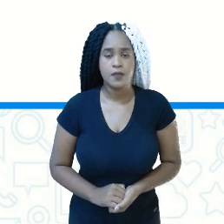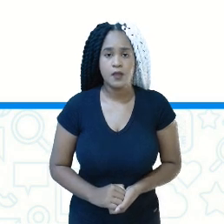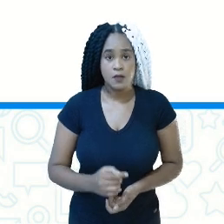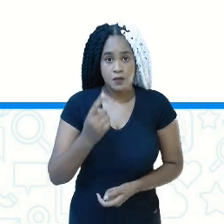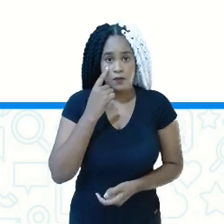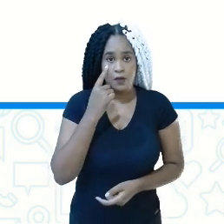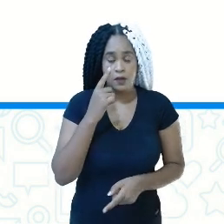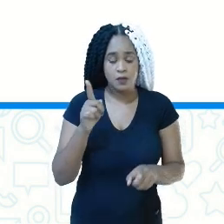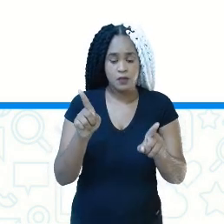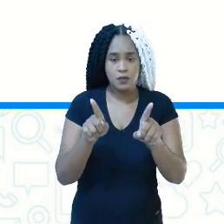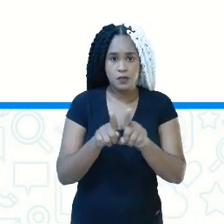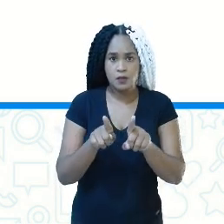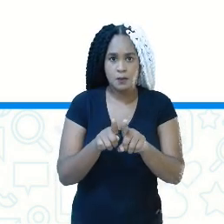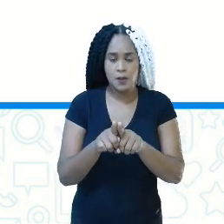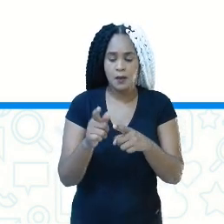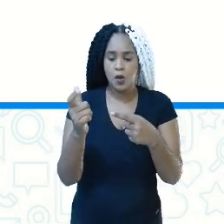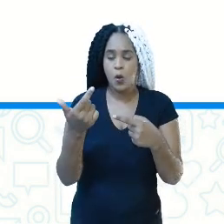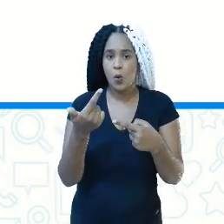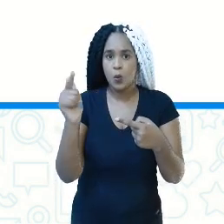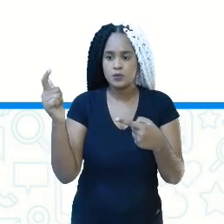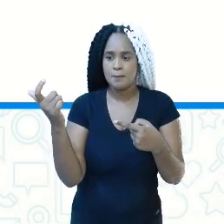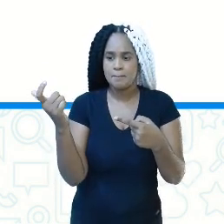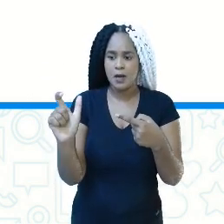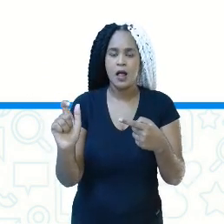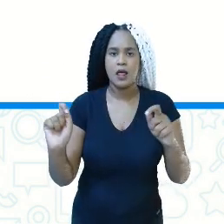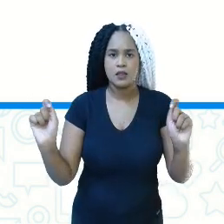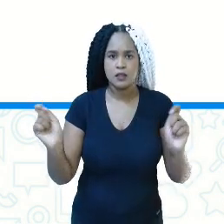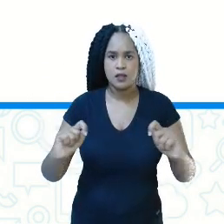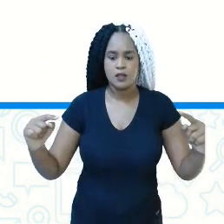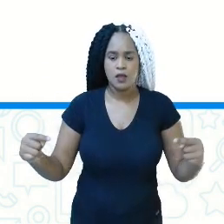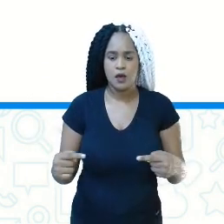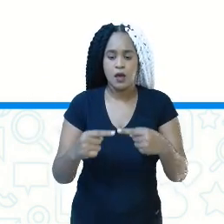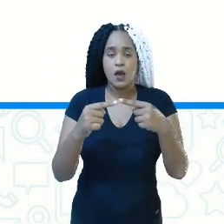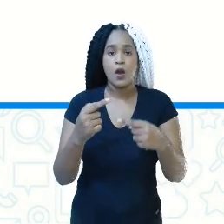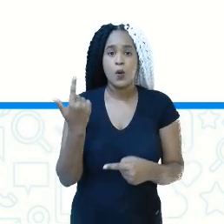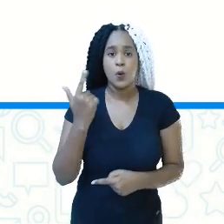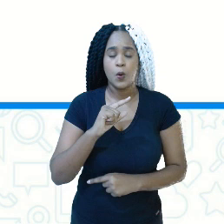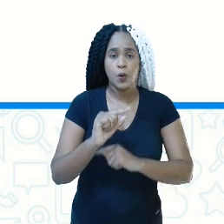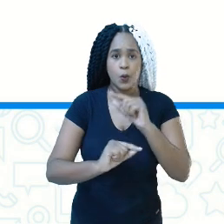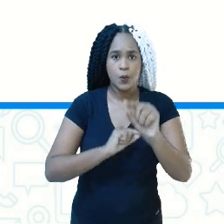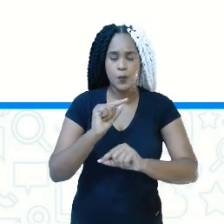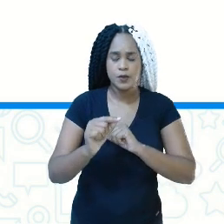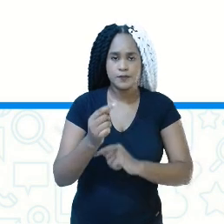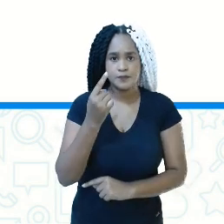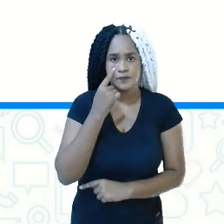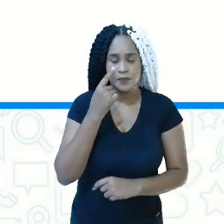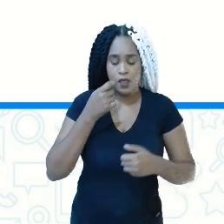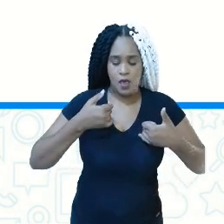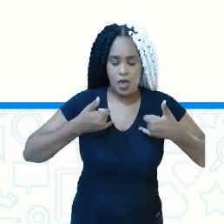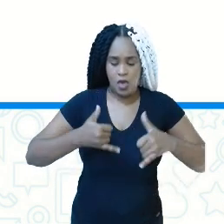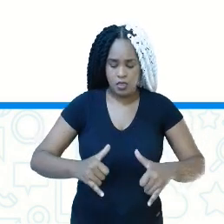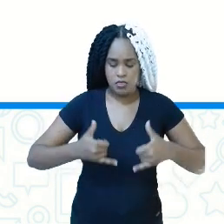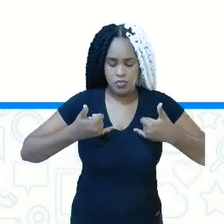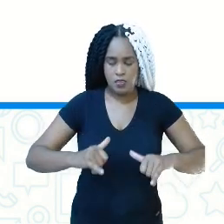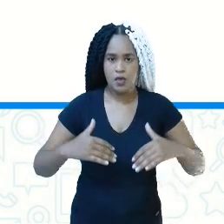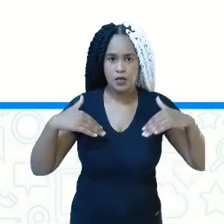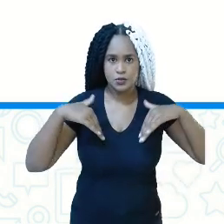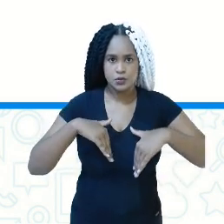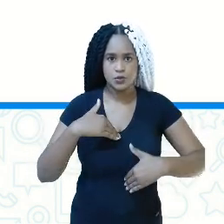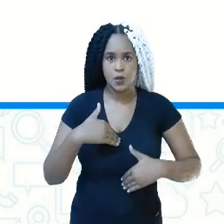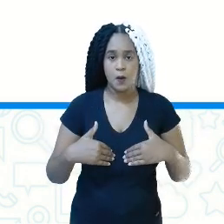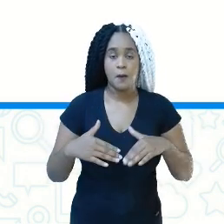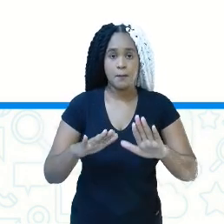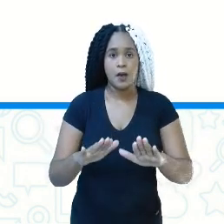como autotróficos, são os que conseguem obter a energia e os nutrientes necessários para sua sobrevivência por